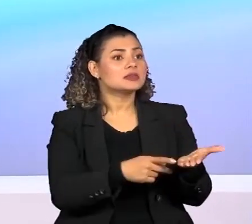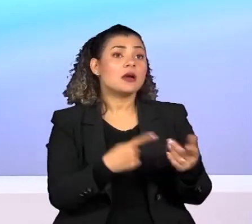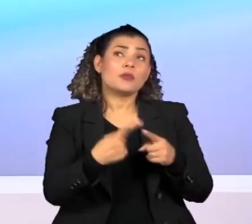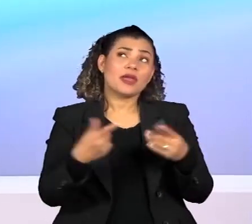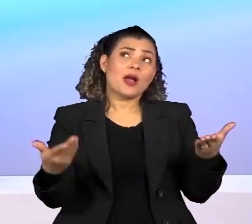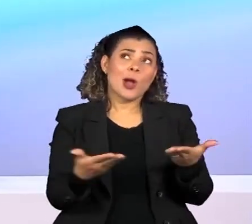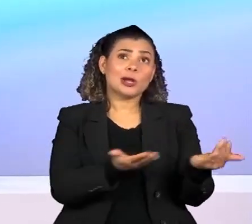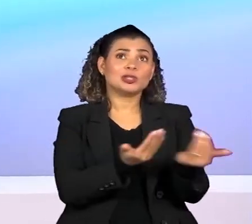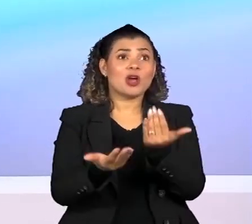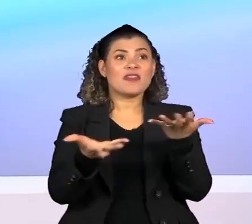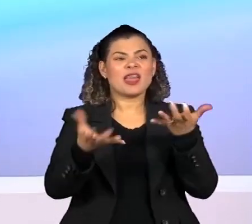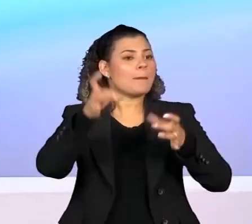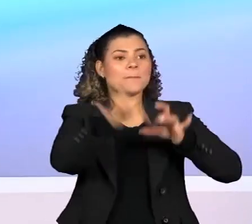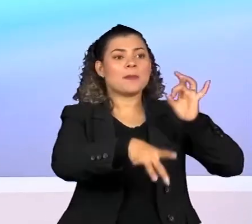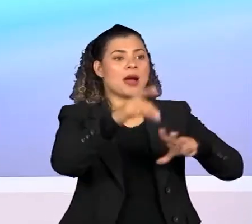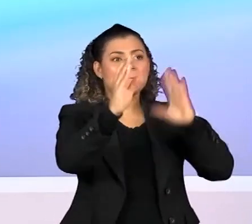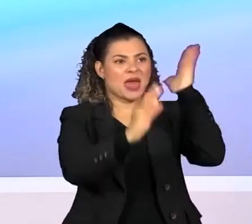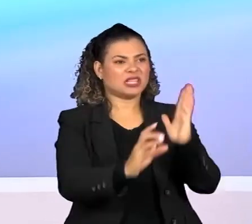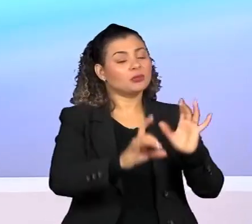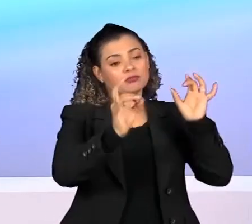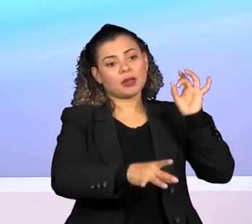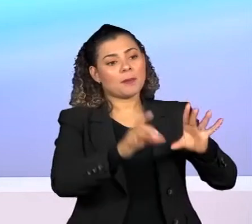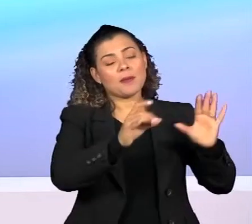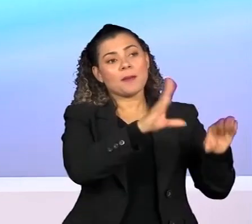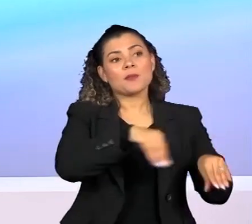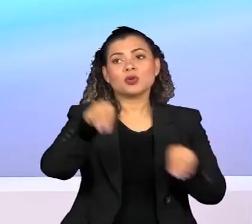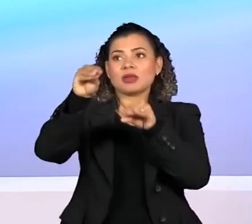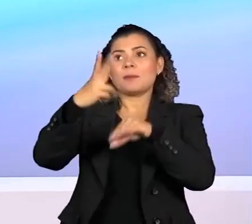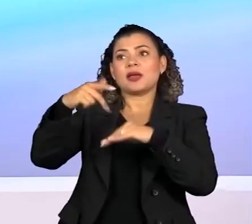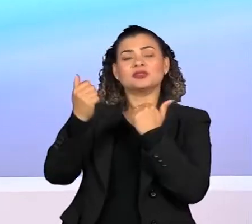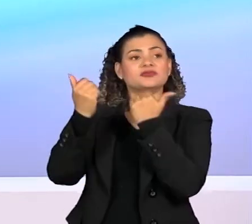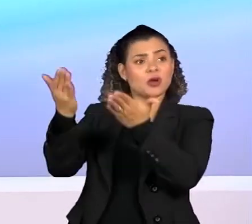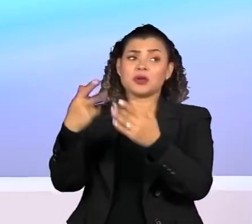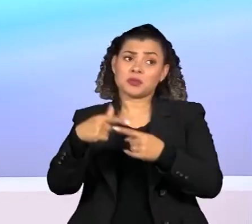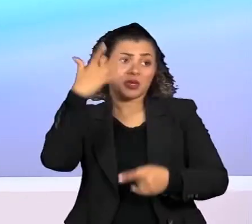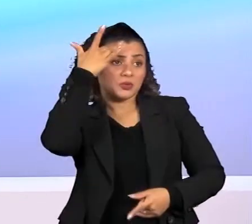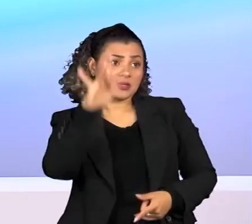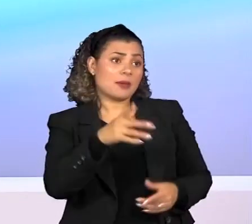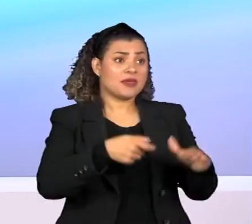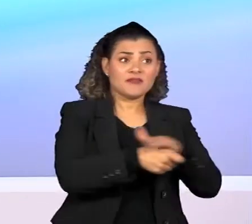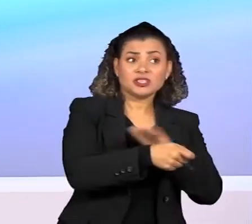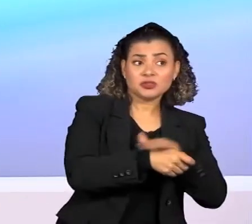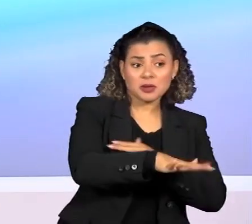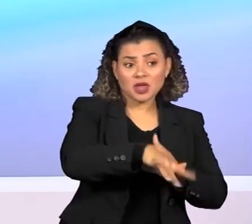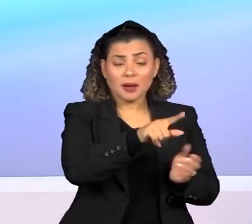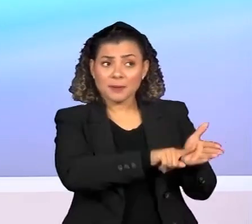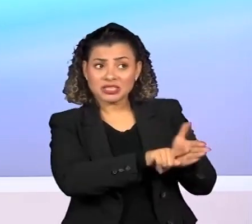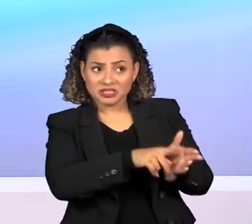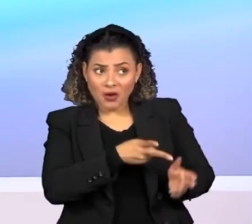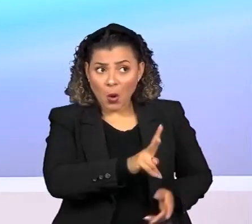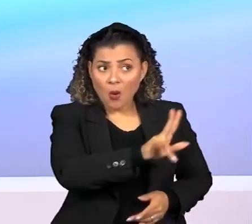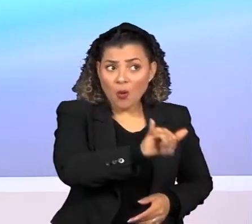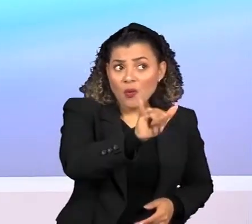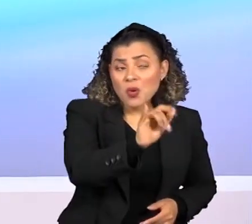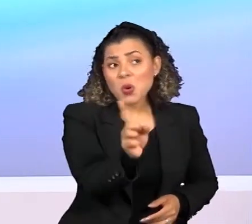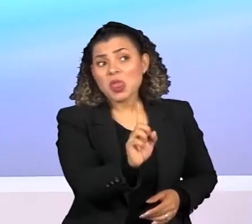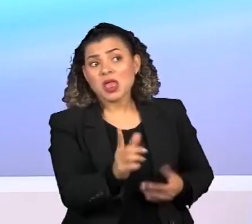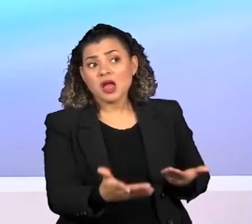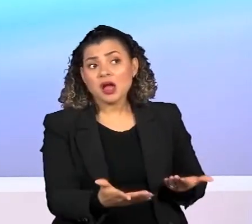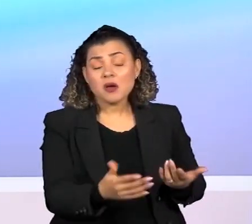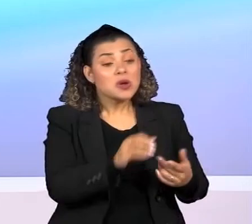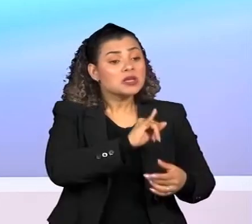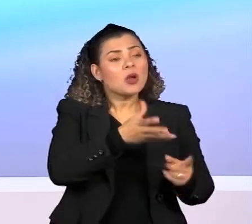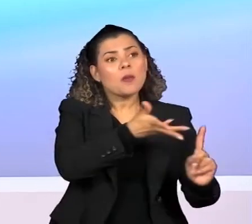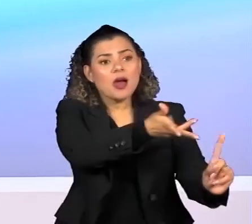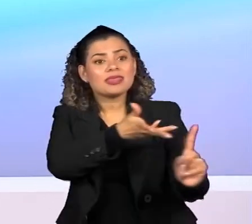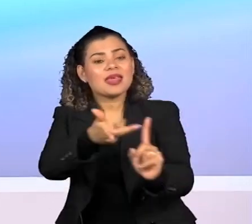almejam sair do país porque não sabem se vão ter essa continuidade de investimento nas pesquisas e como atrair